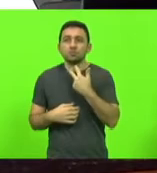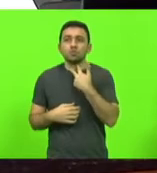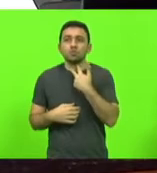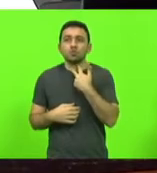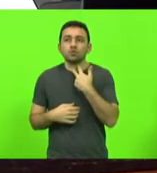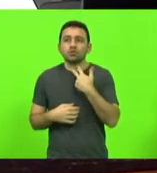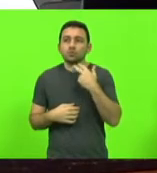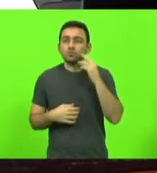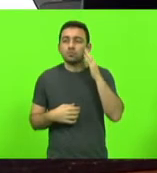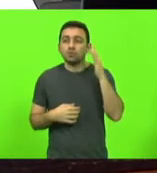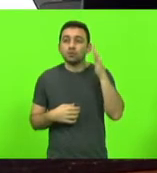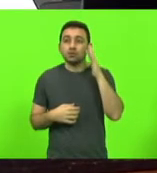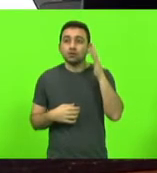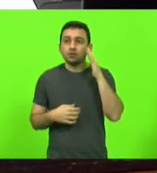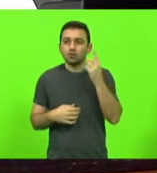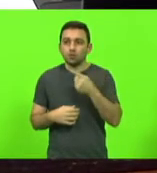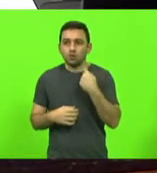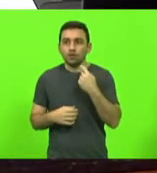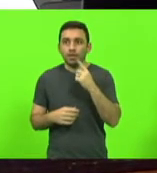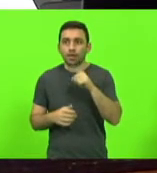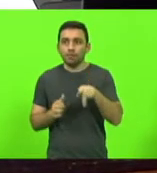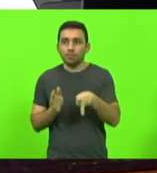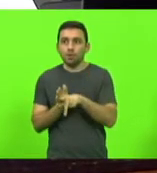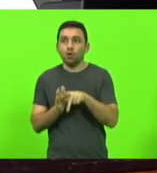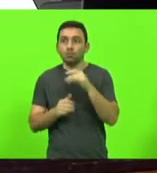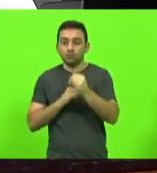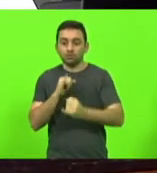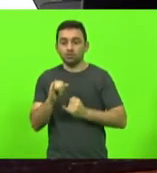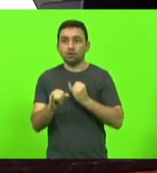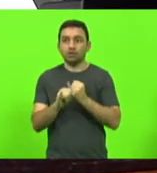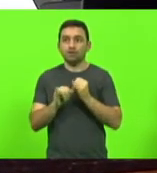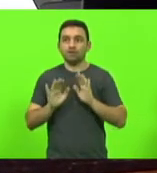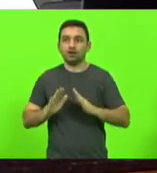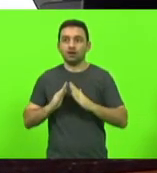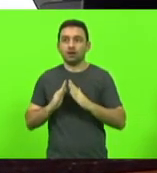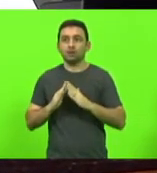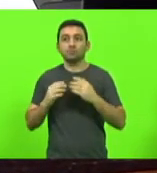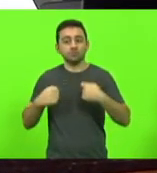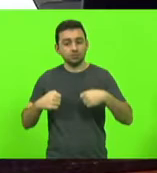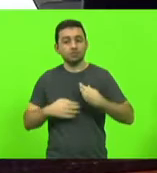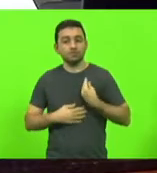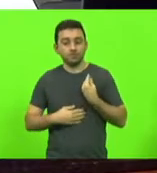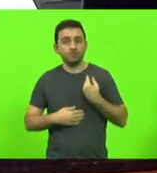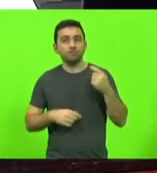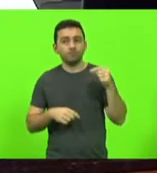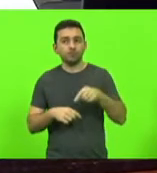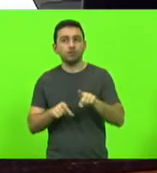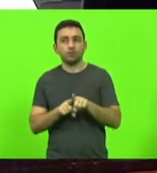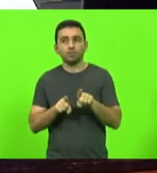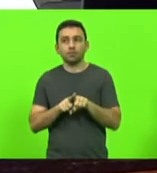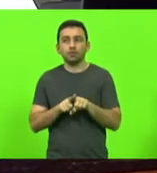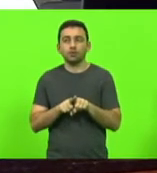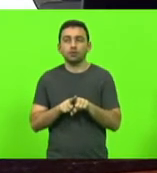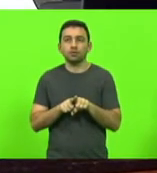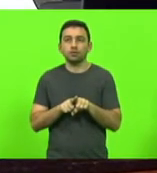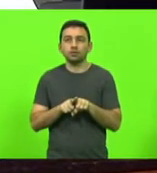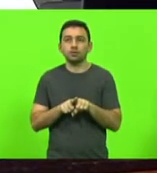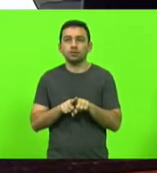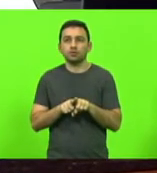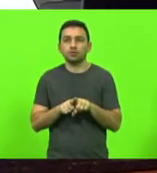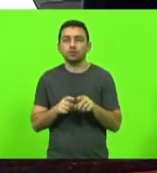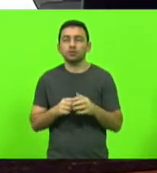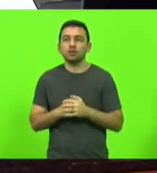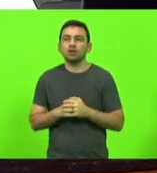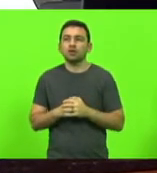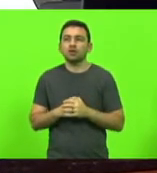que estamos online. Nós devemos estar lá e estar presente na sessão. Né? Pelo menos esse